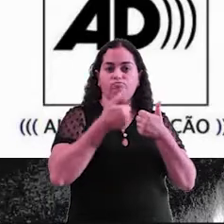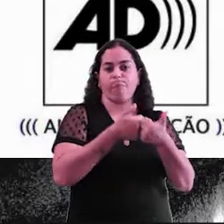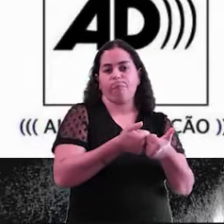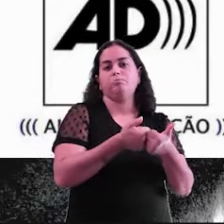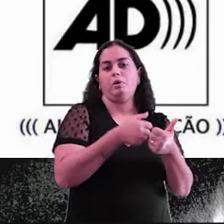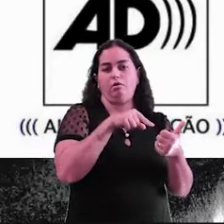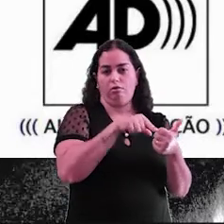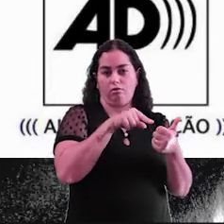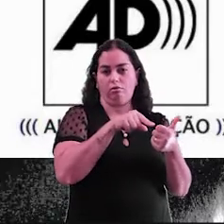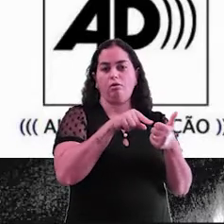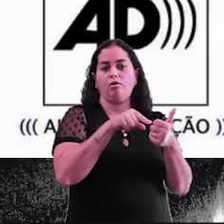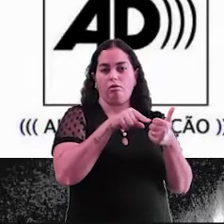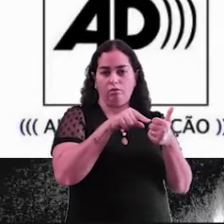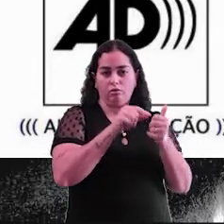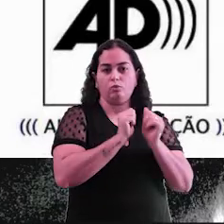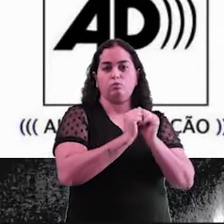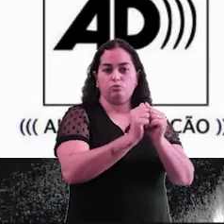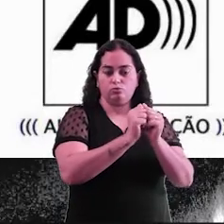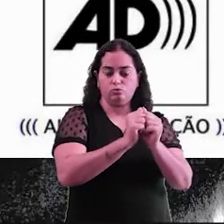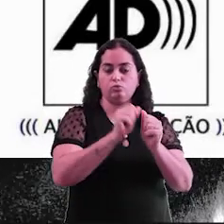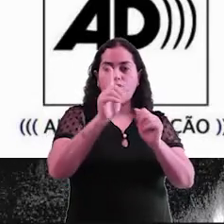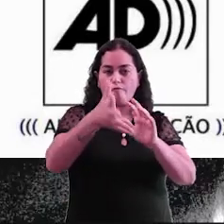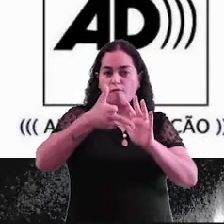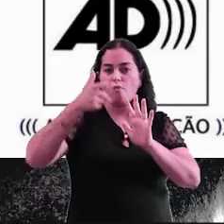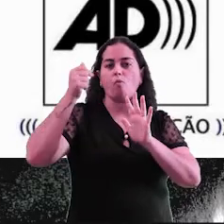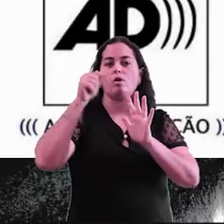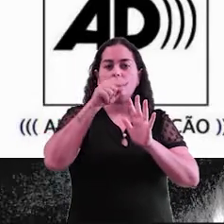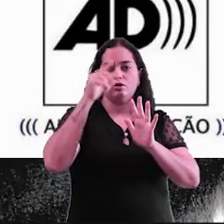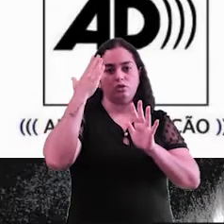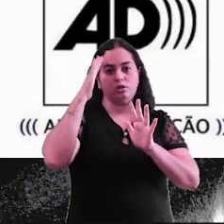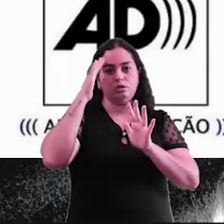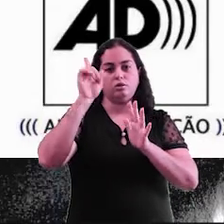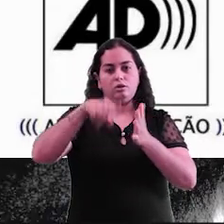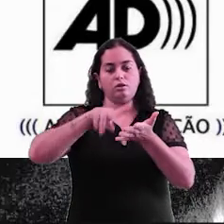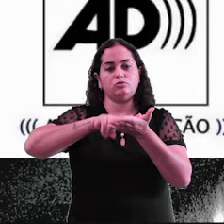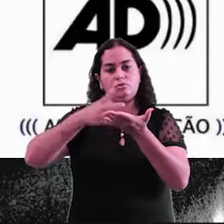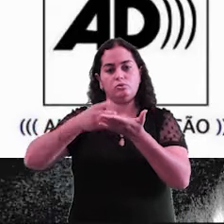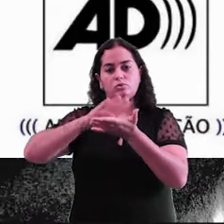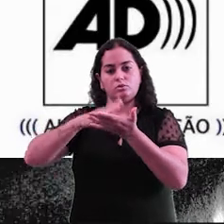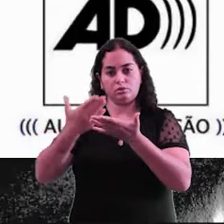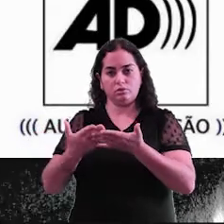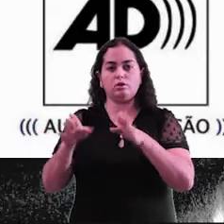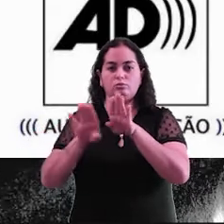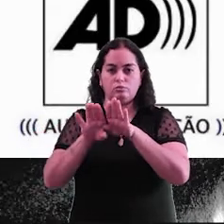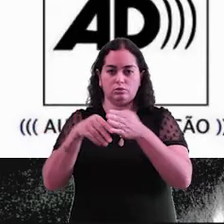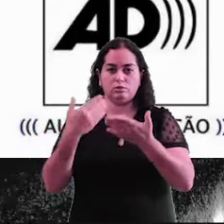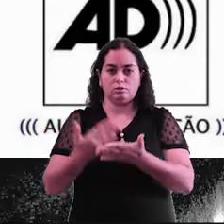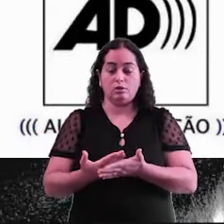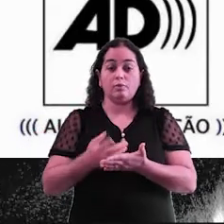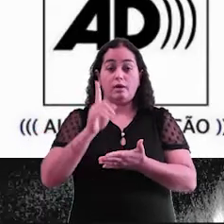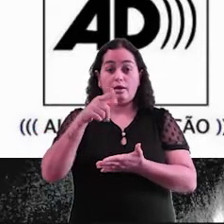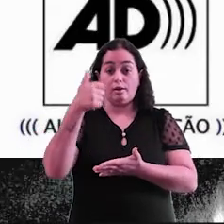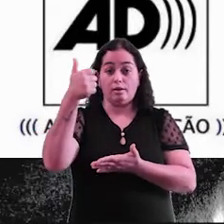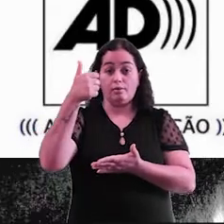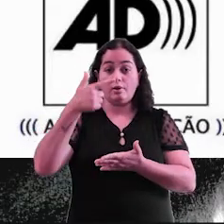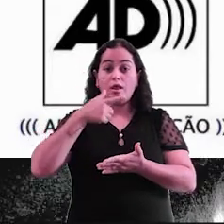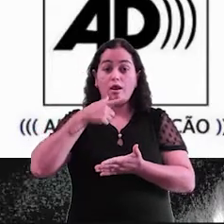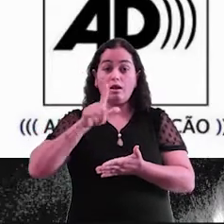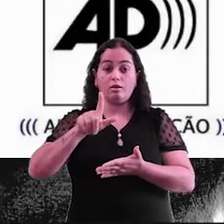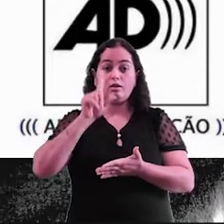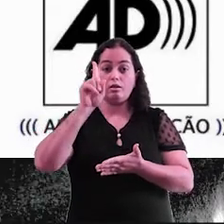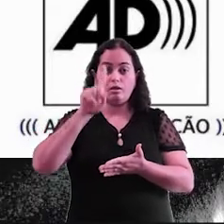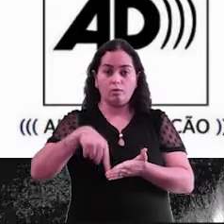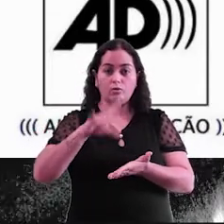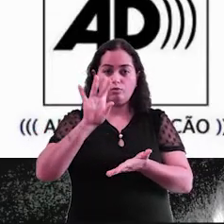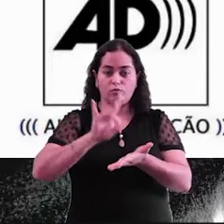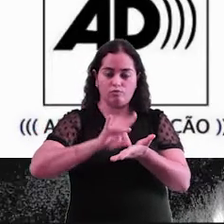Intérpretes. Mas, enfim, a primeira língua é a língua oficial da comunidade surda, e ela virou oficial em 2002.